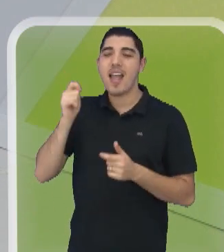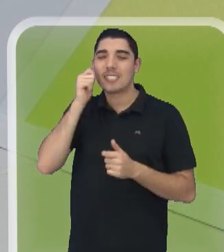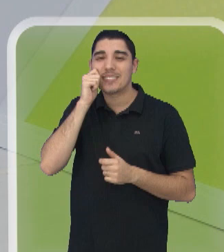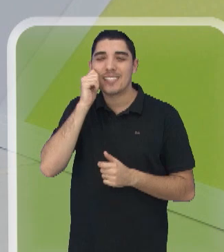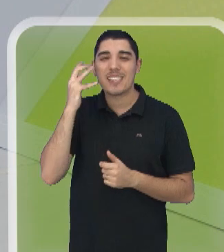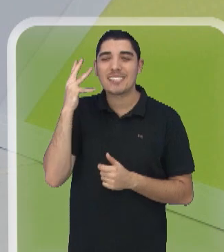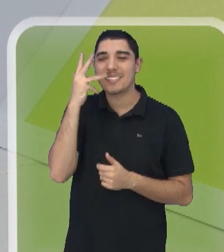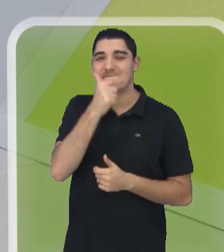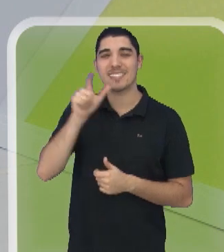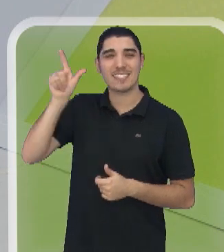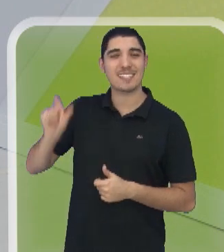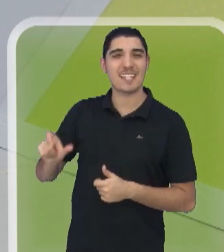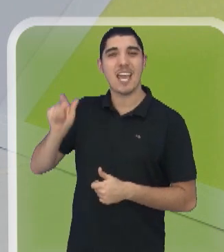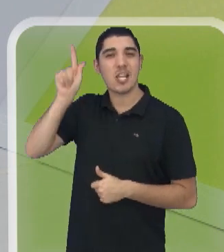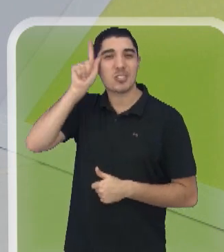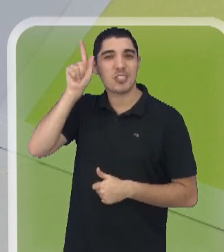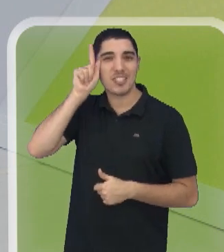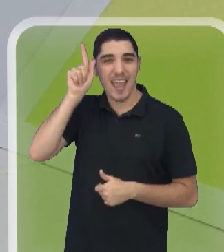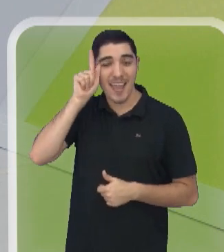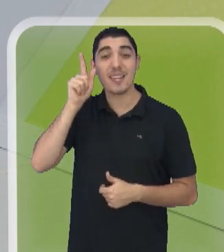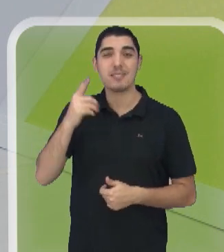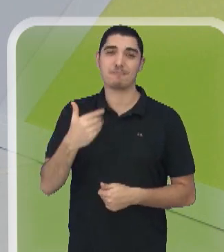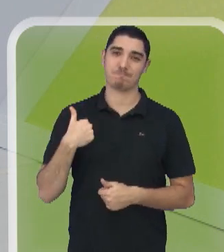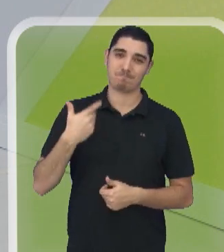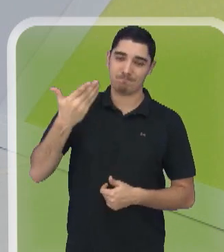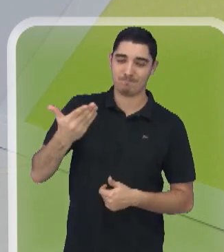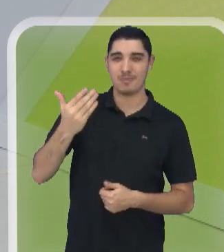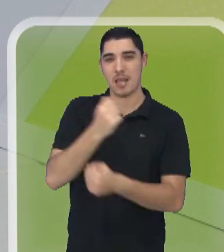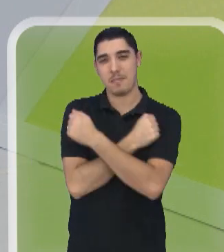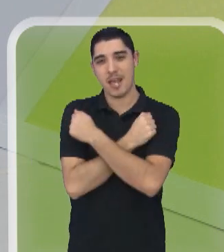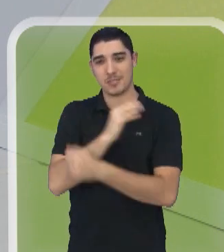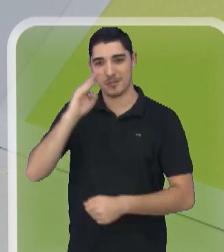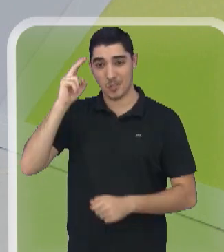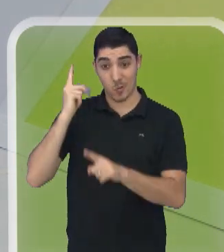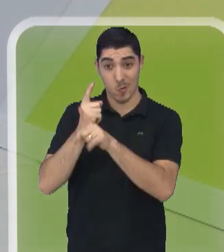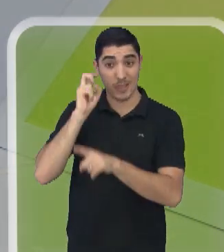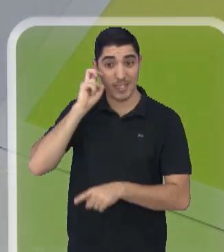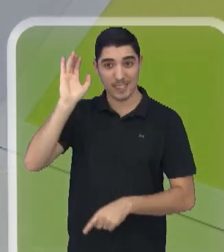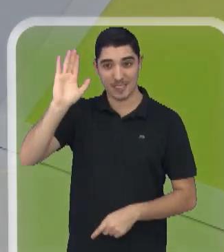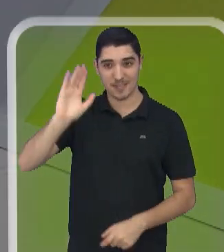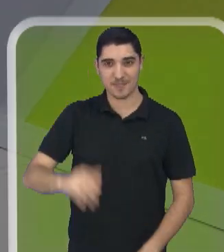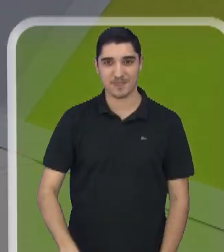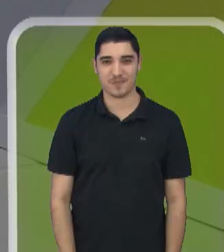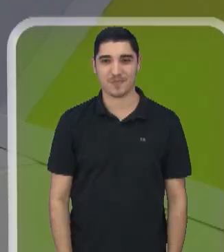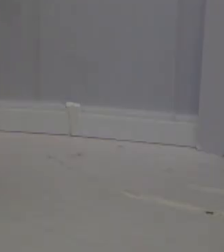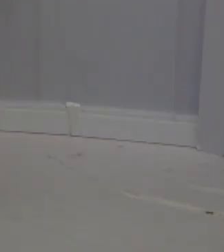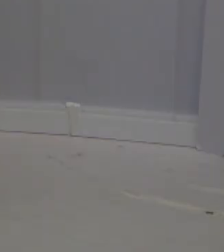Tentacional, a nossa querida Gisele Lopes. De minha parte, grande abraço, até quinta. Tchau, tchau.